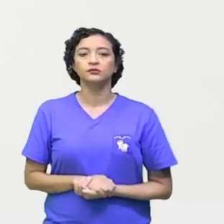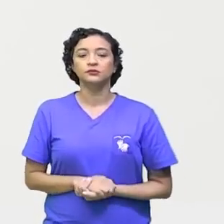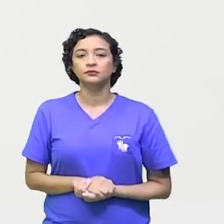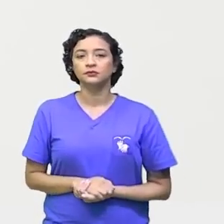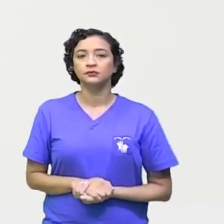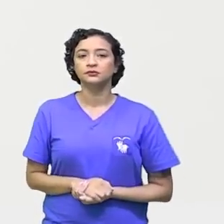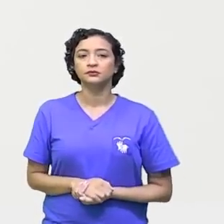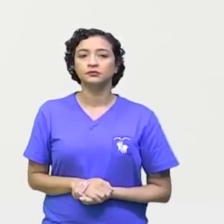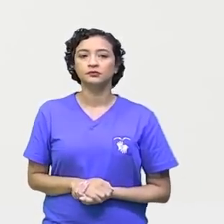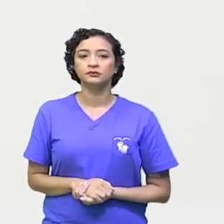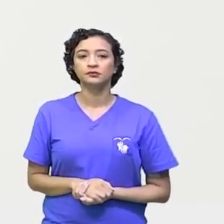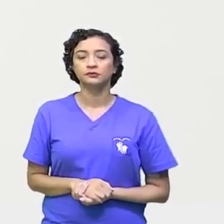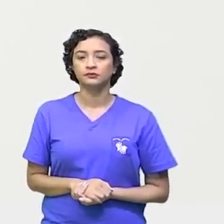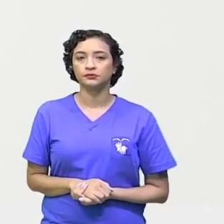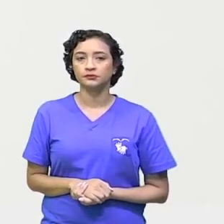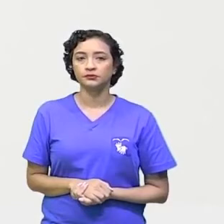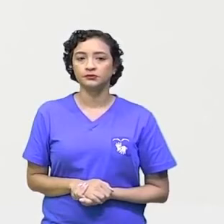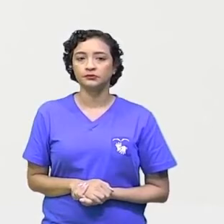Muito bem.